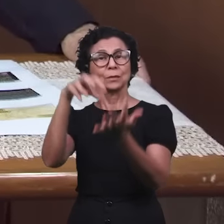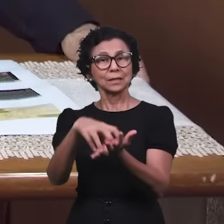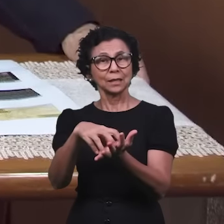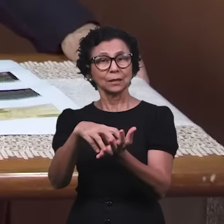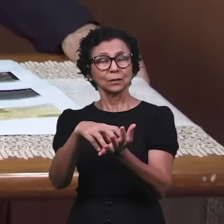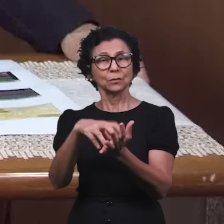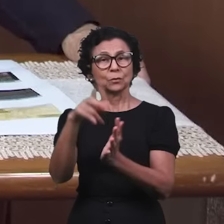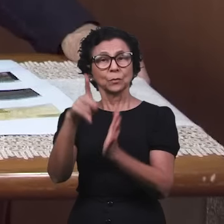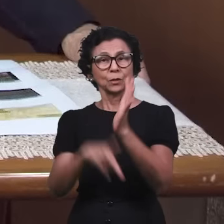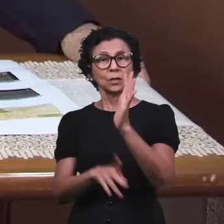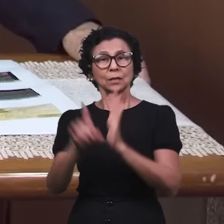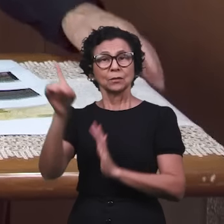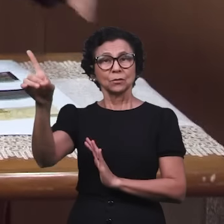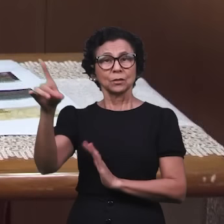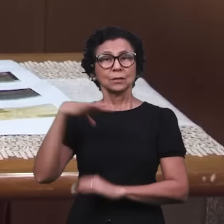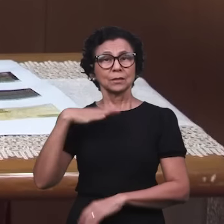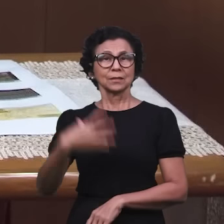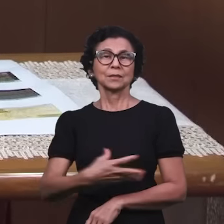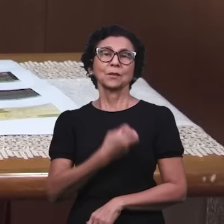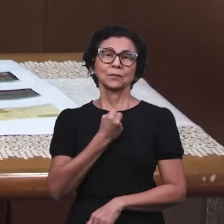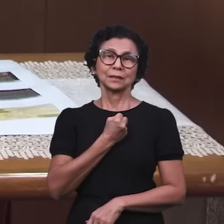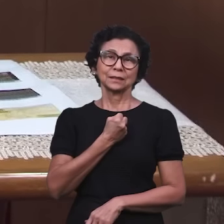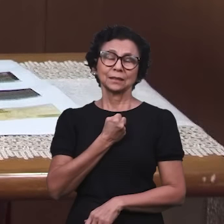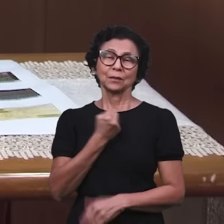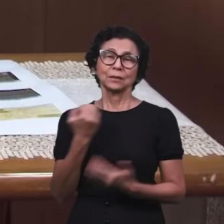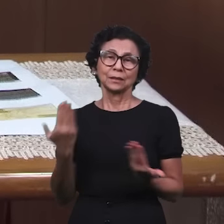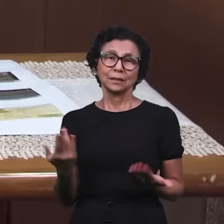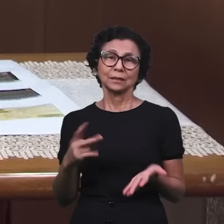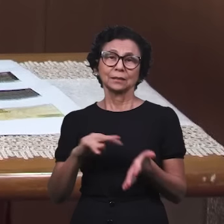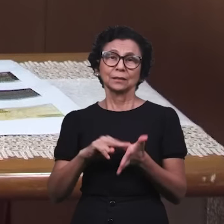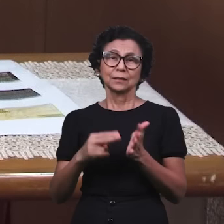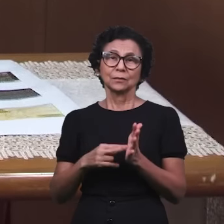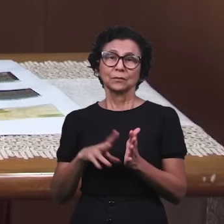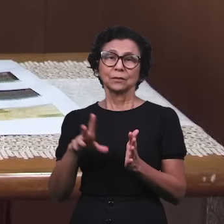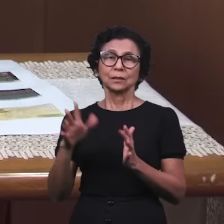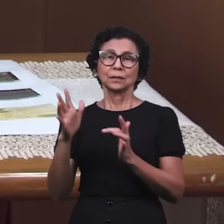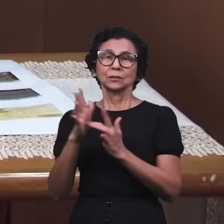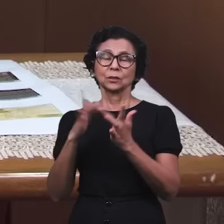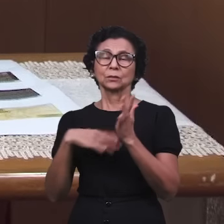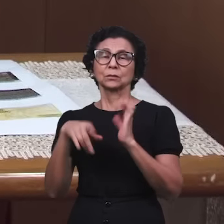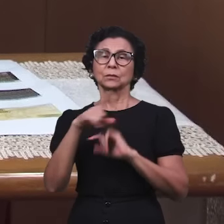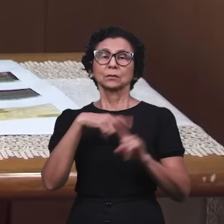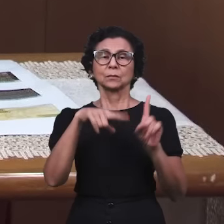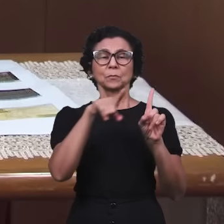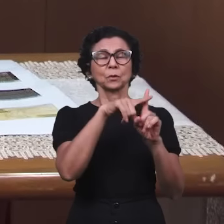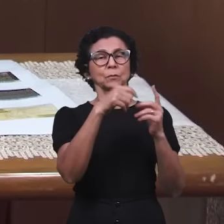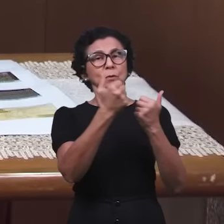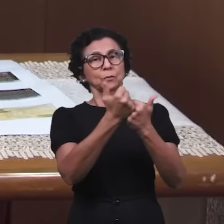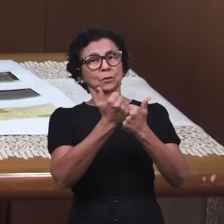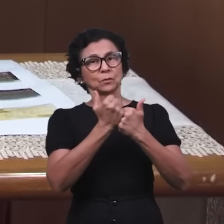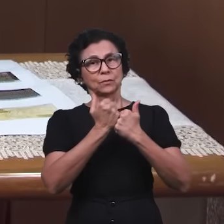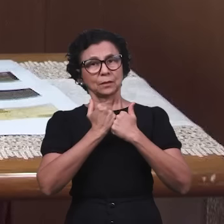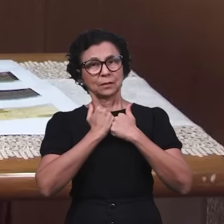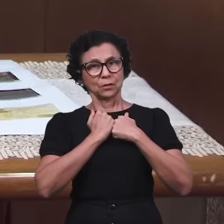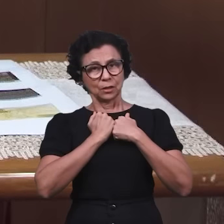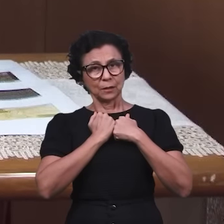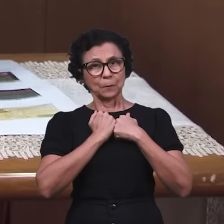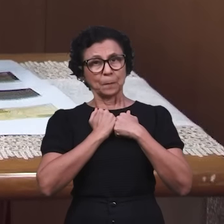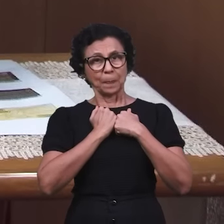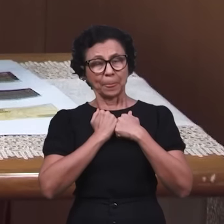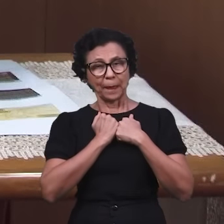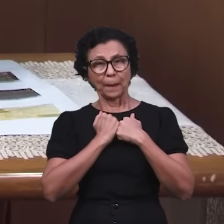de Deus para a nossa salvação, que é o sacrifício do Senhor Jesus, tipificado por Isaque, foi